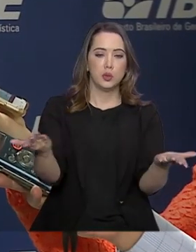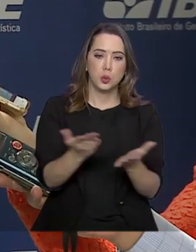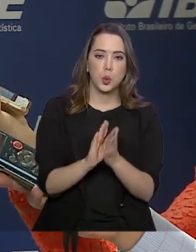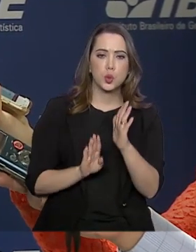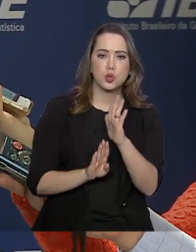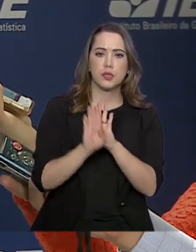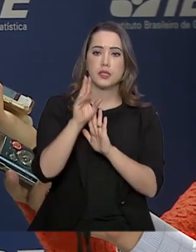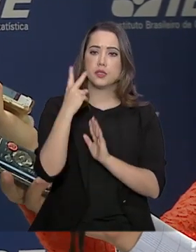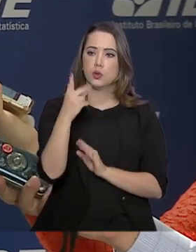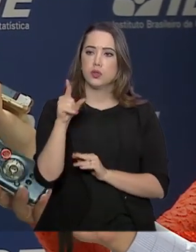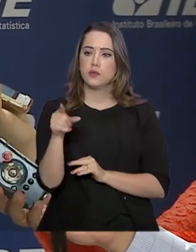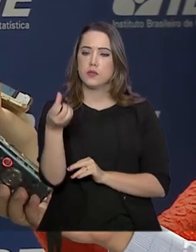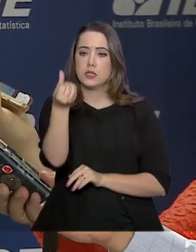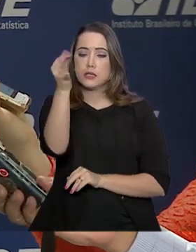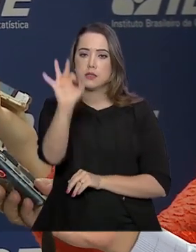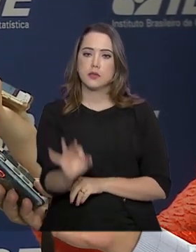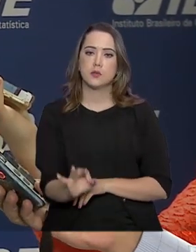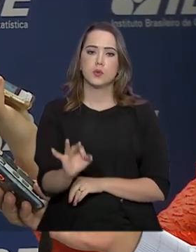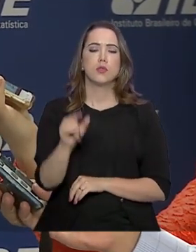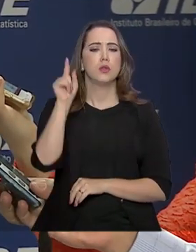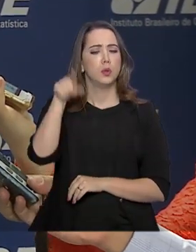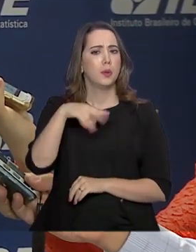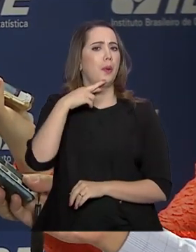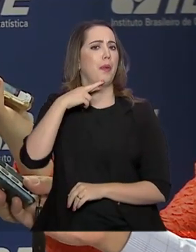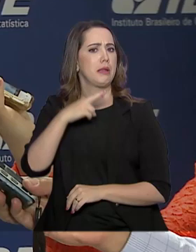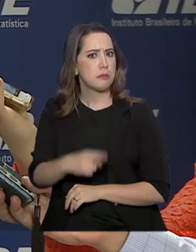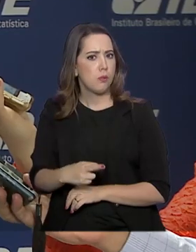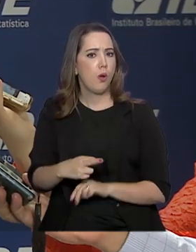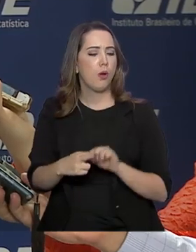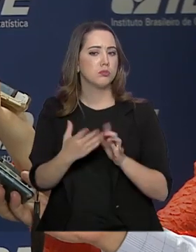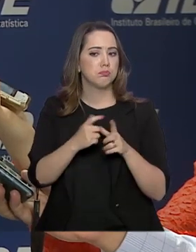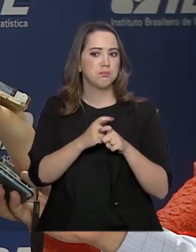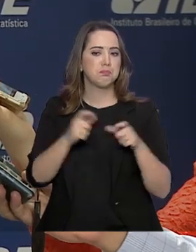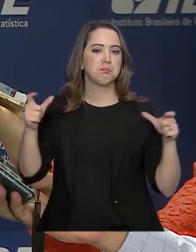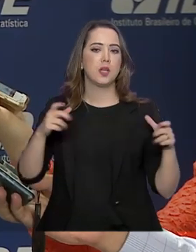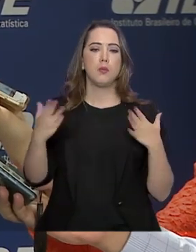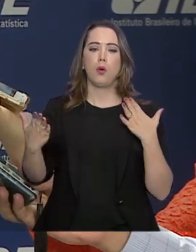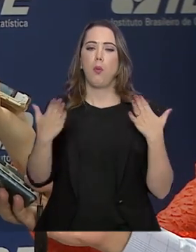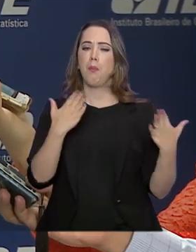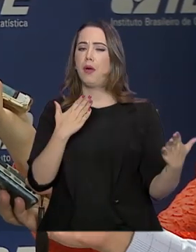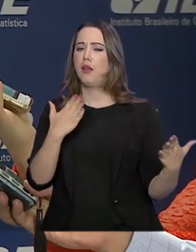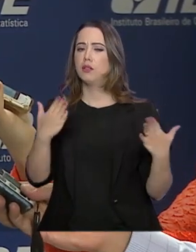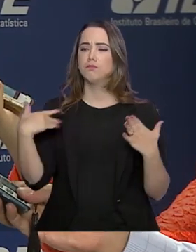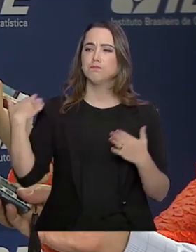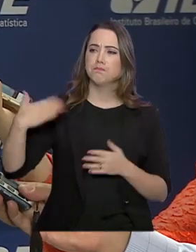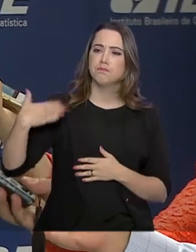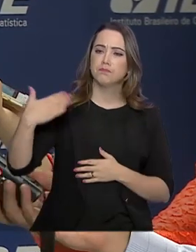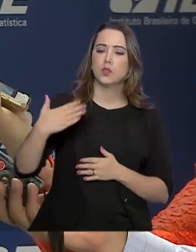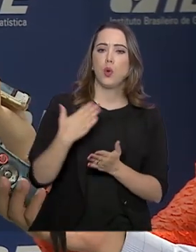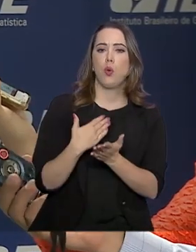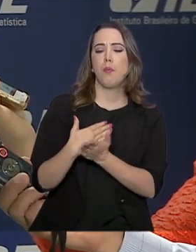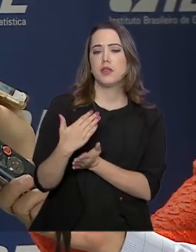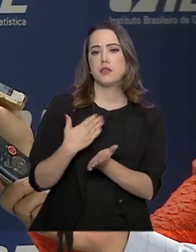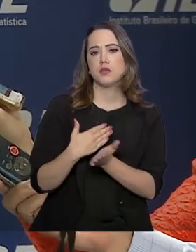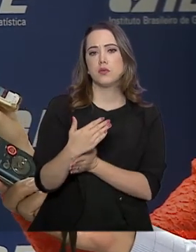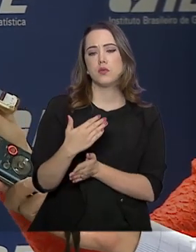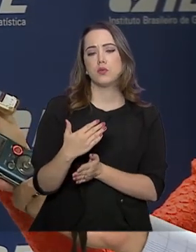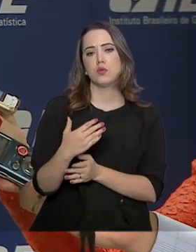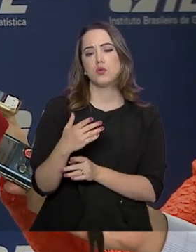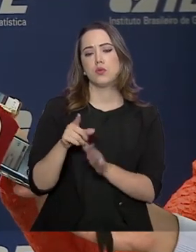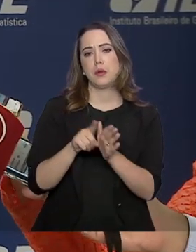2,6%. Esse é o maior resultado, a maior variação da série desde o início da pesquisa em